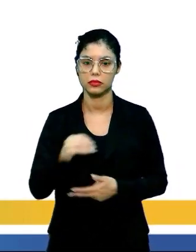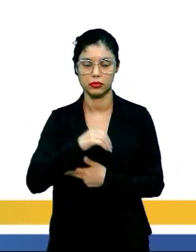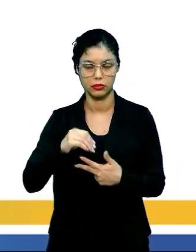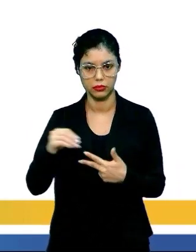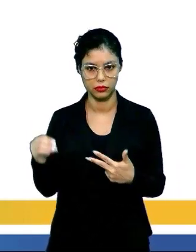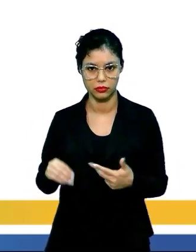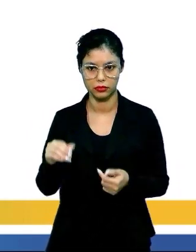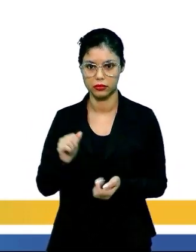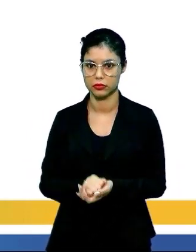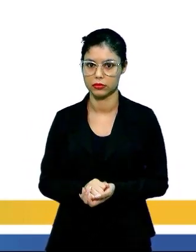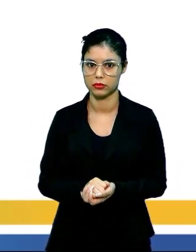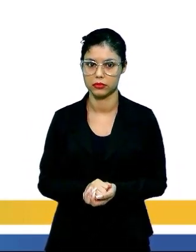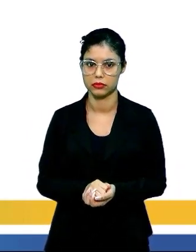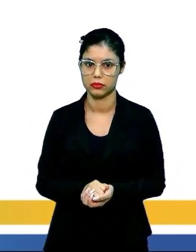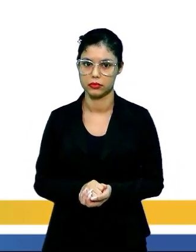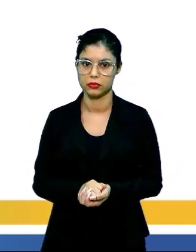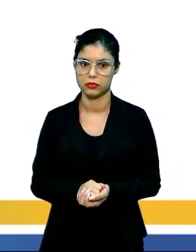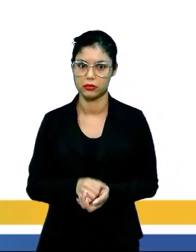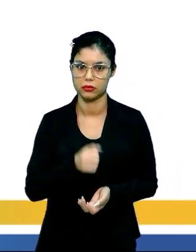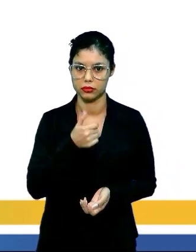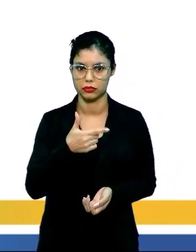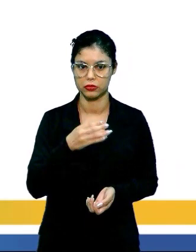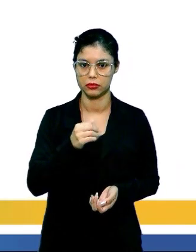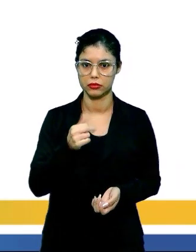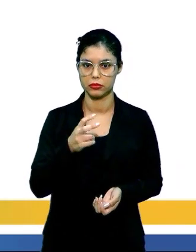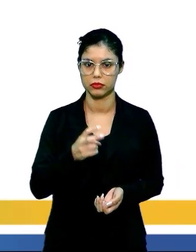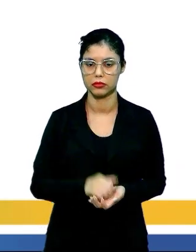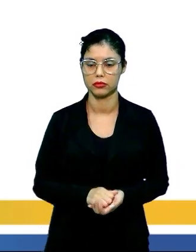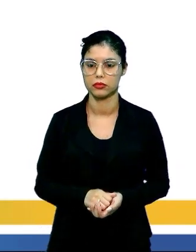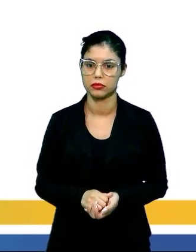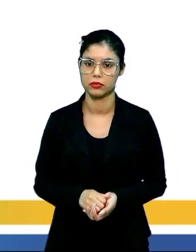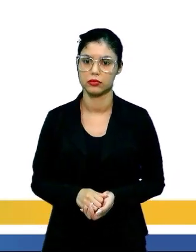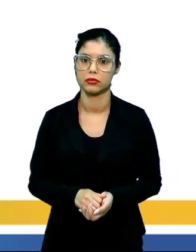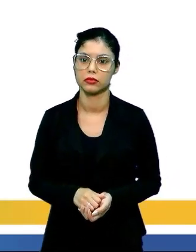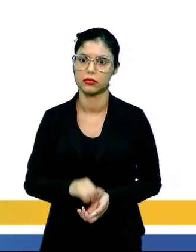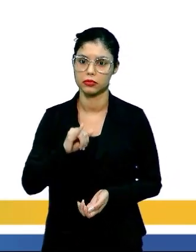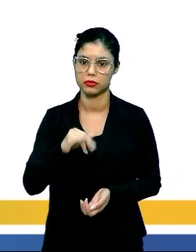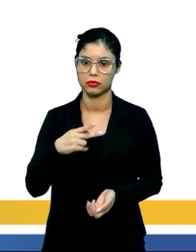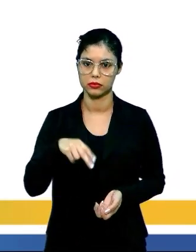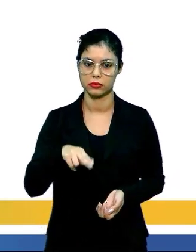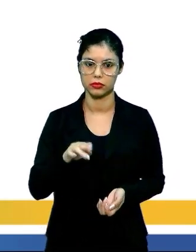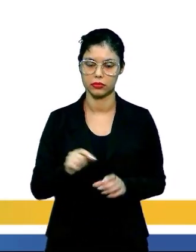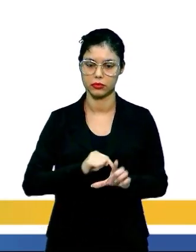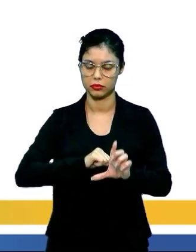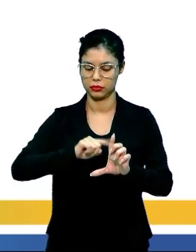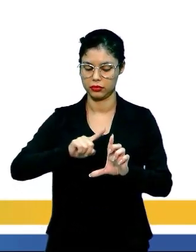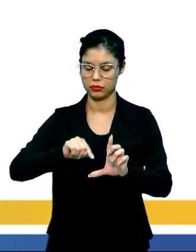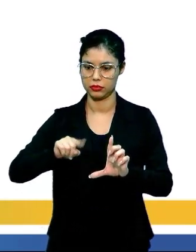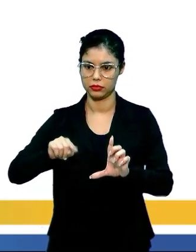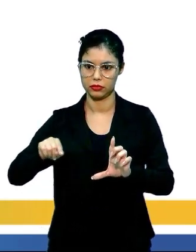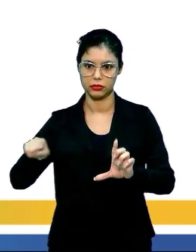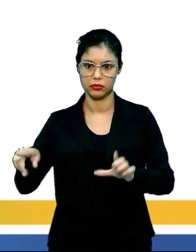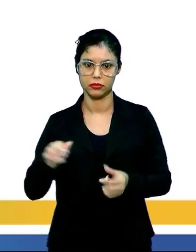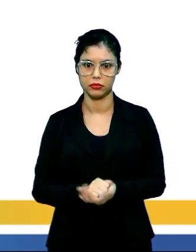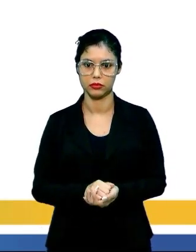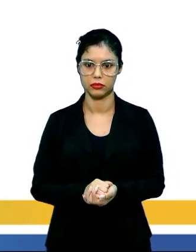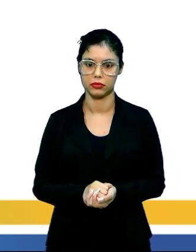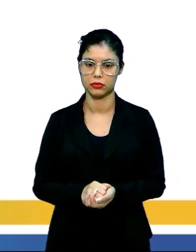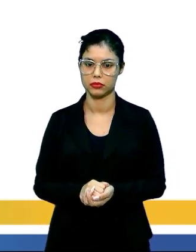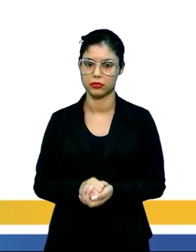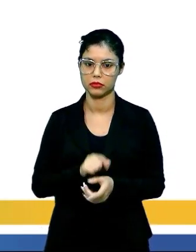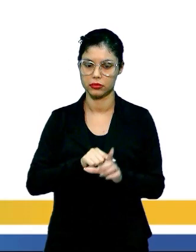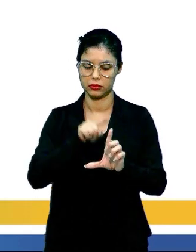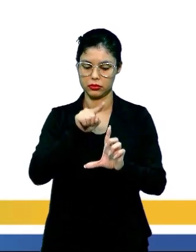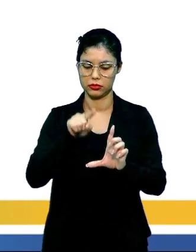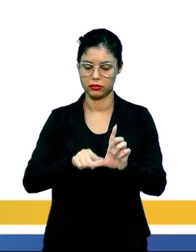Enem, ó, 2015 INEP. Eu tenho uma tabela, é um gráfico de